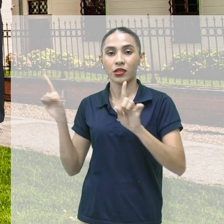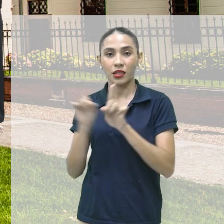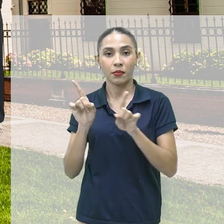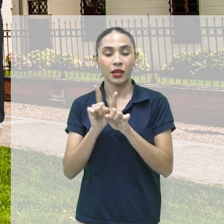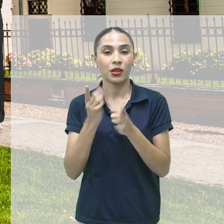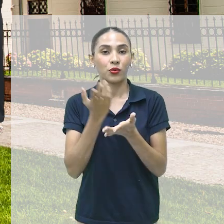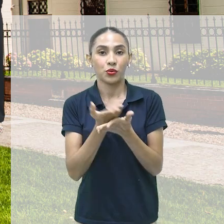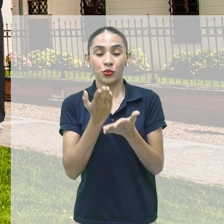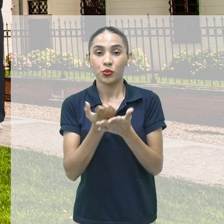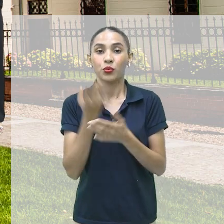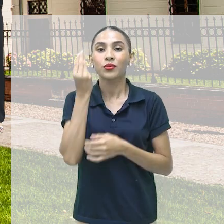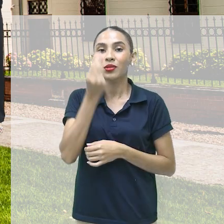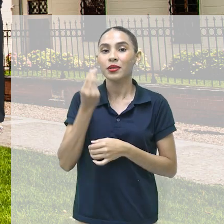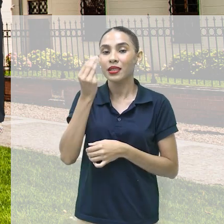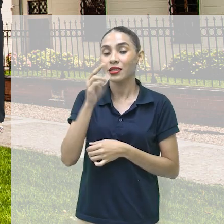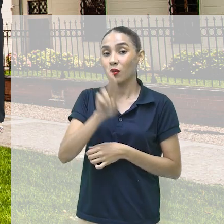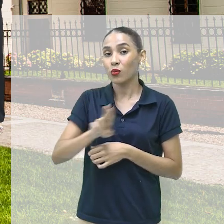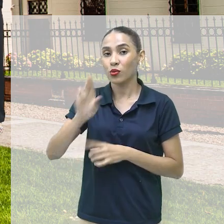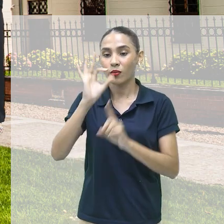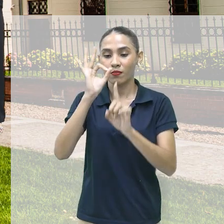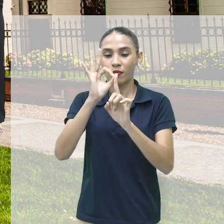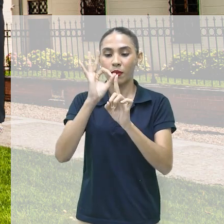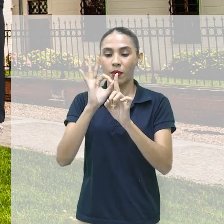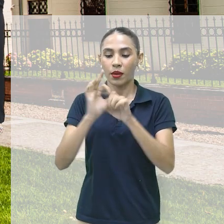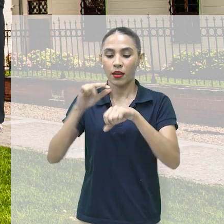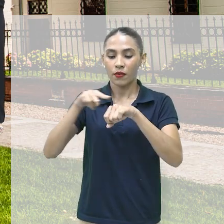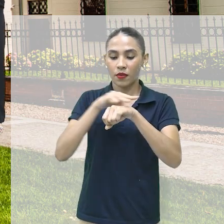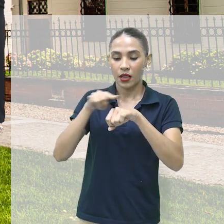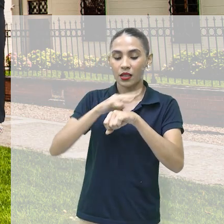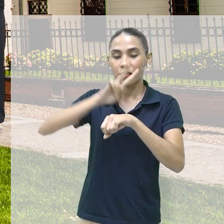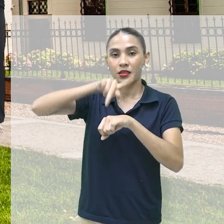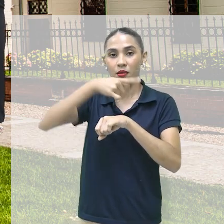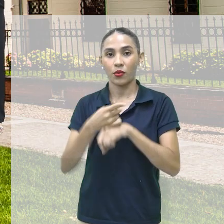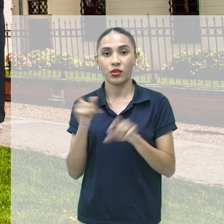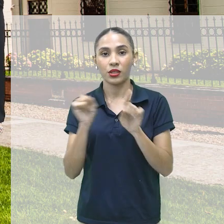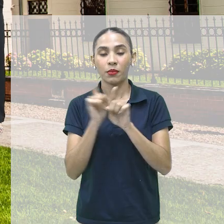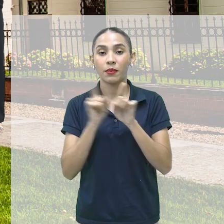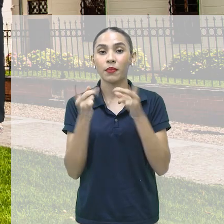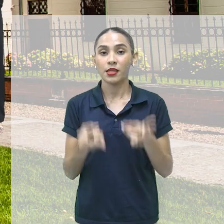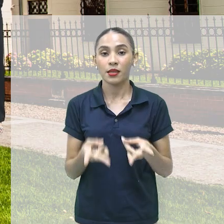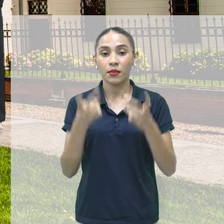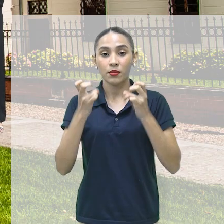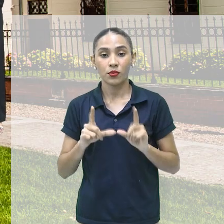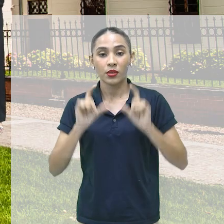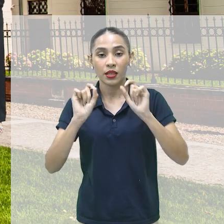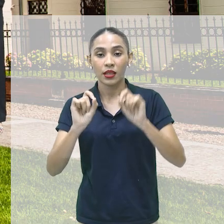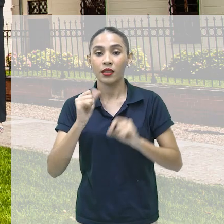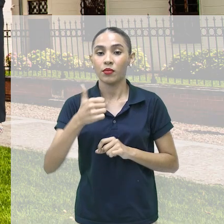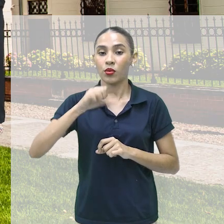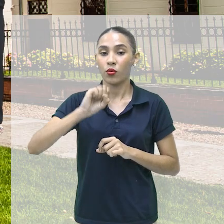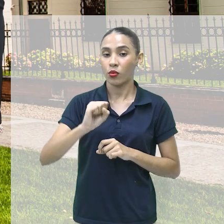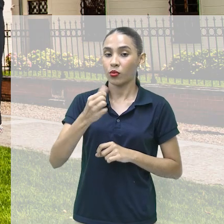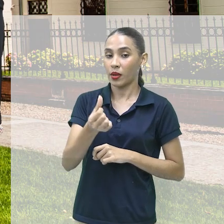né, representando ali o estudo que ele realizou com essas ervilhas. Em seguida, a gente observa que em